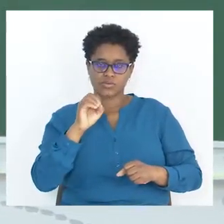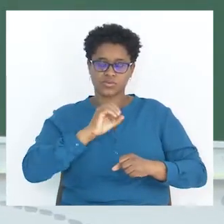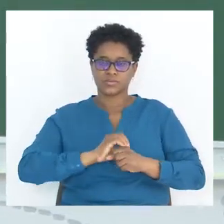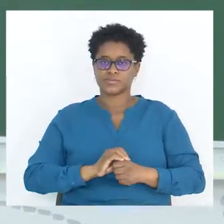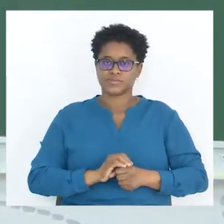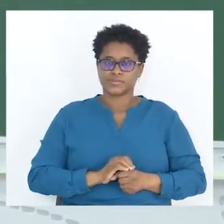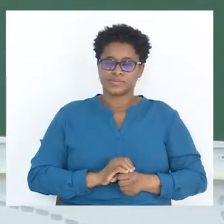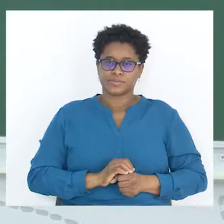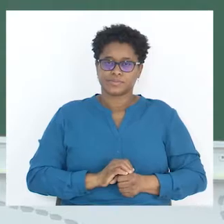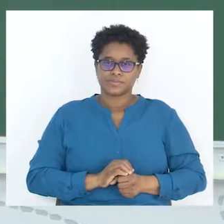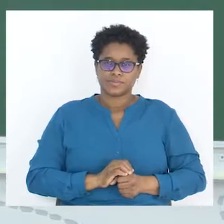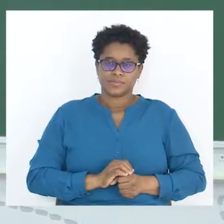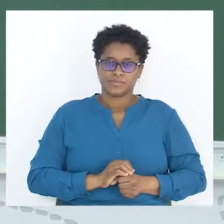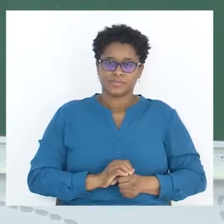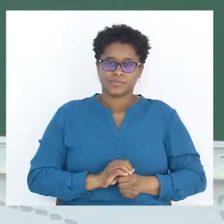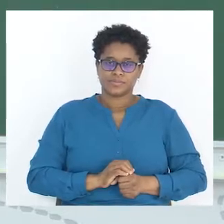nervoso.